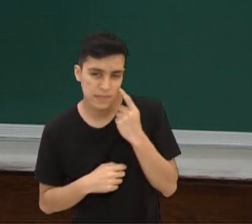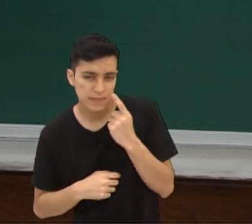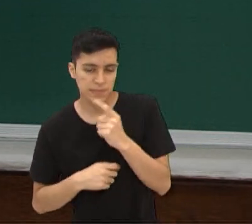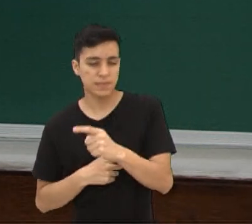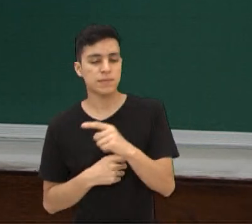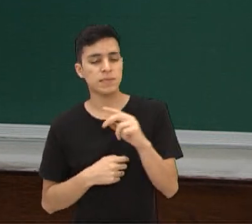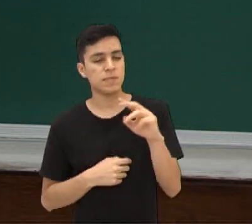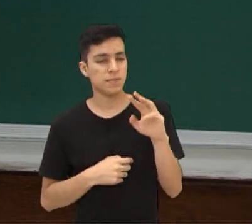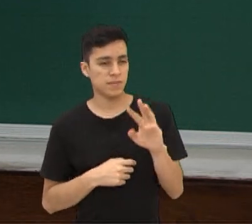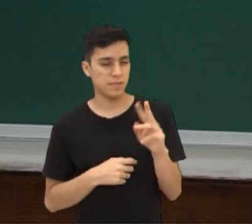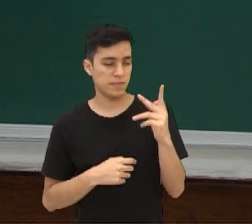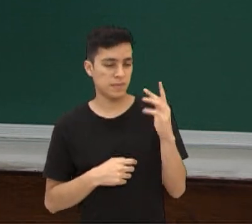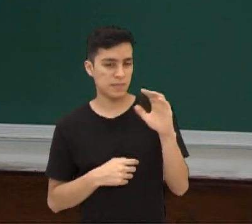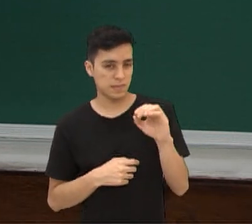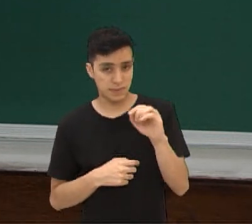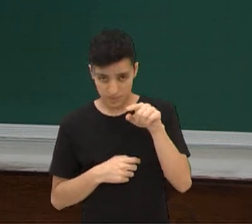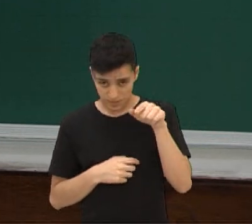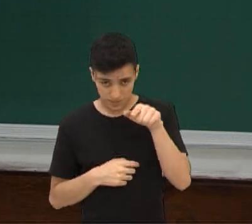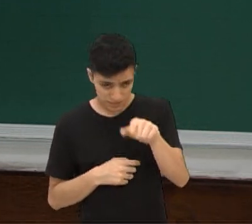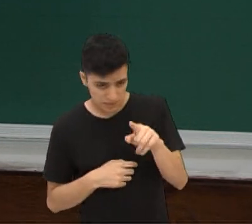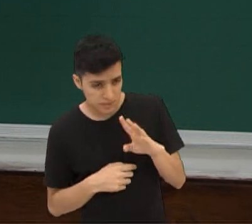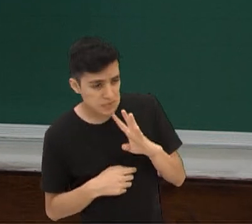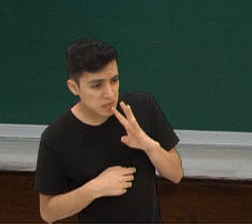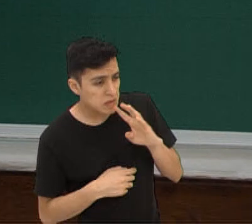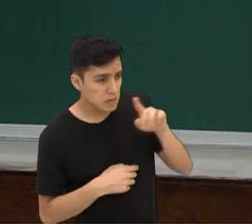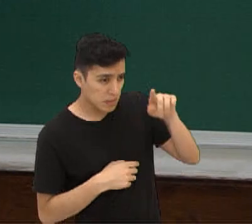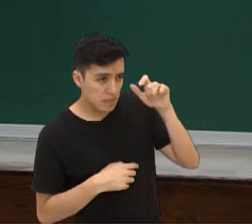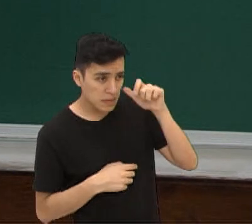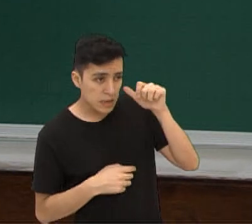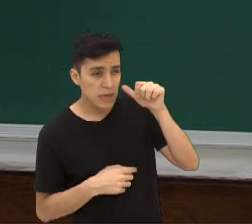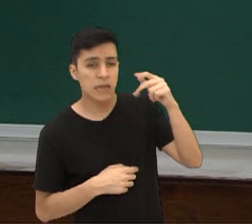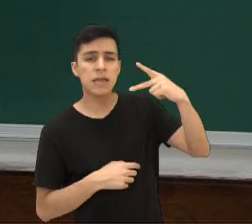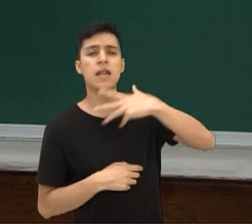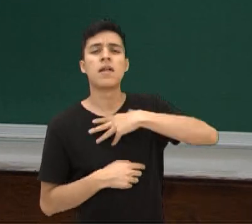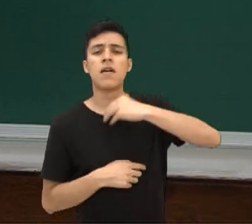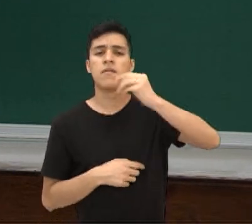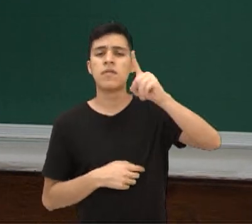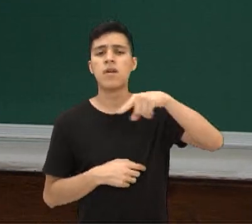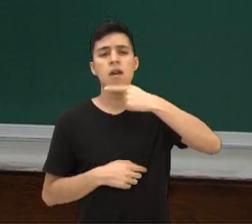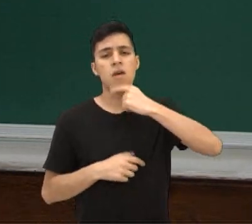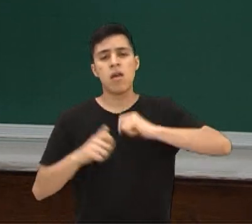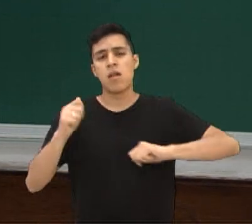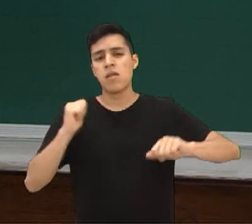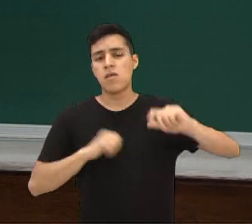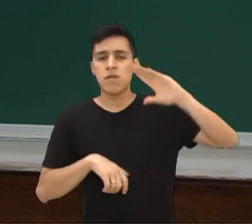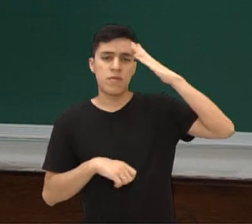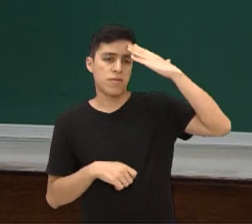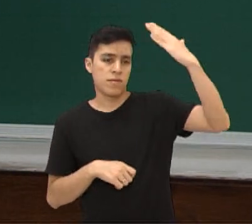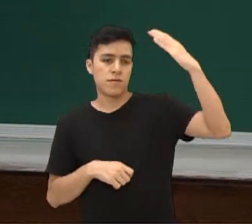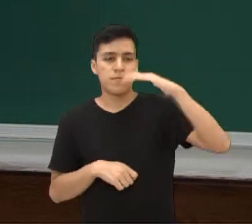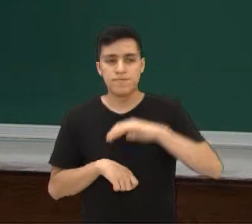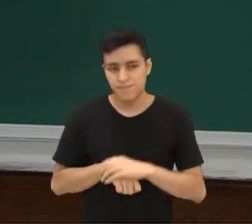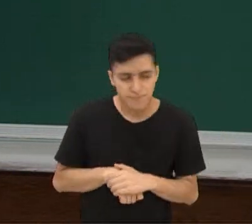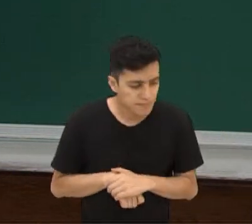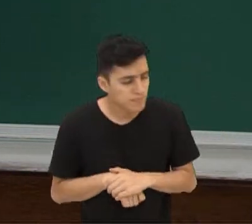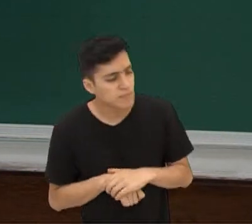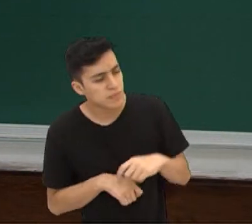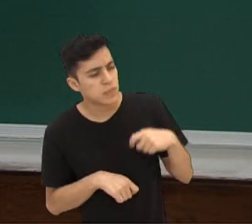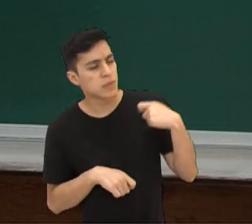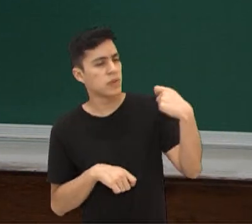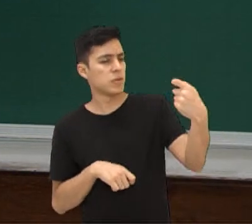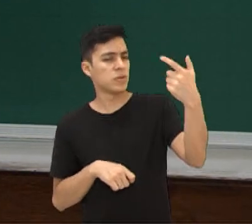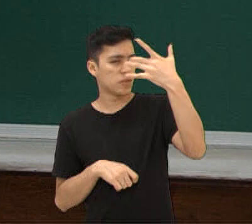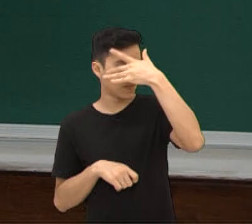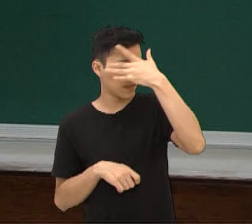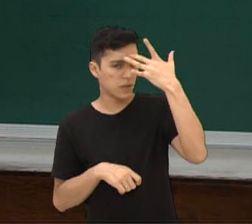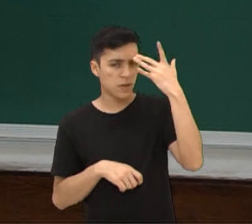is a famous actor? Você conhece a mulher que o filho é um ator famoso? Novamente, falamos de uma pessoa. Aqui falamos,